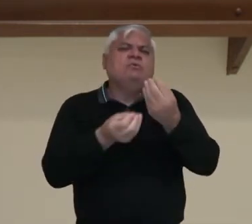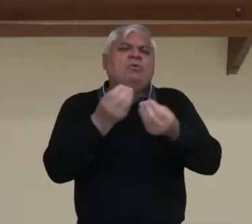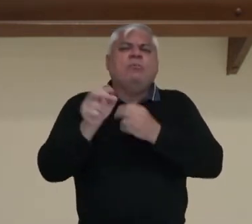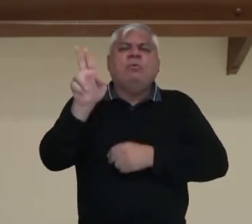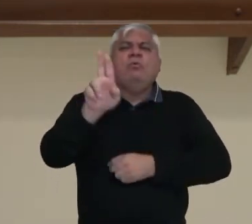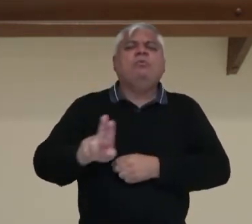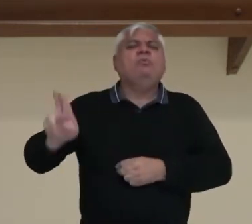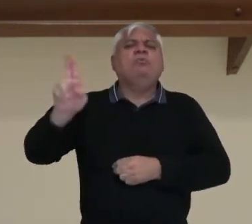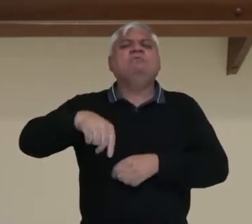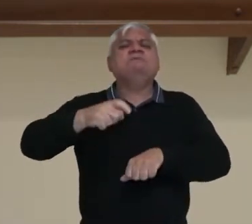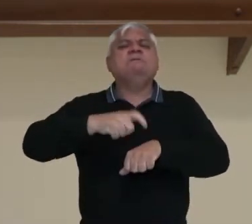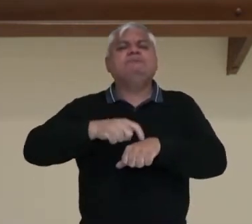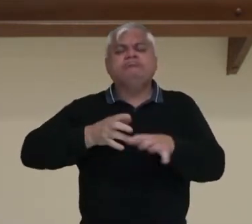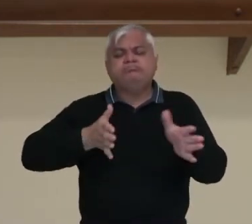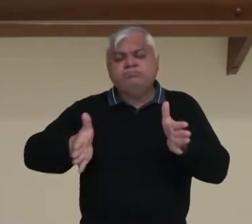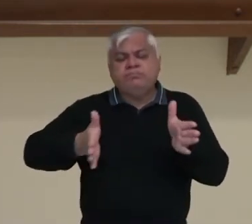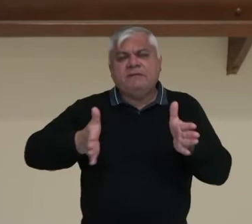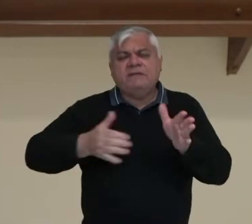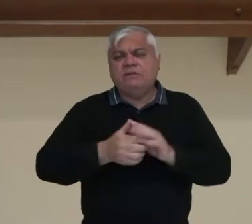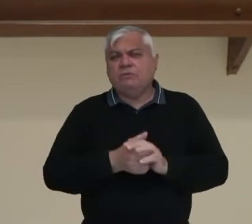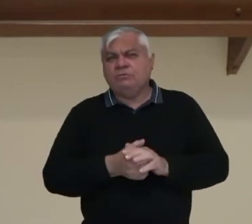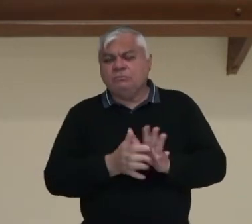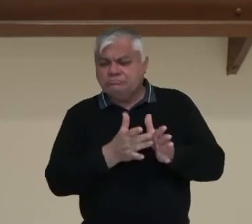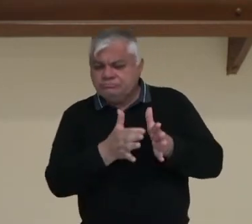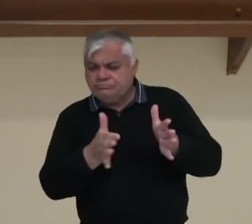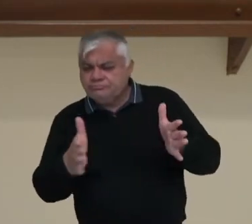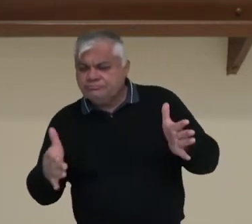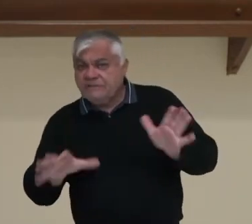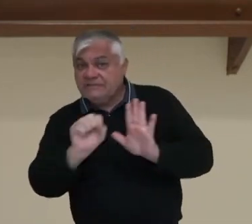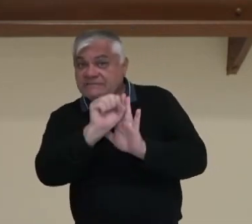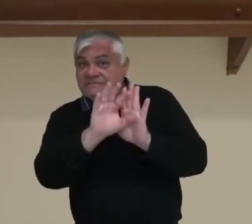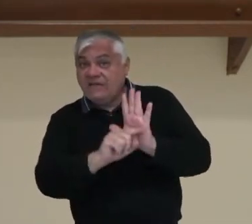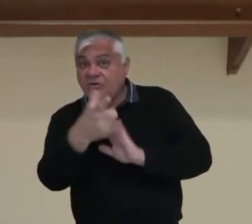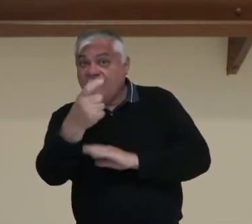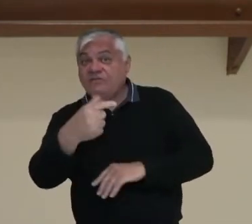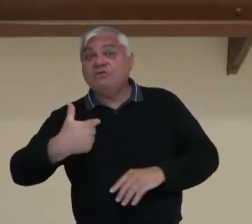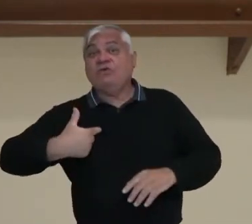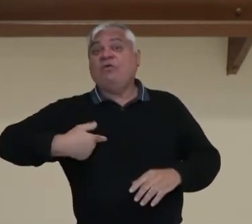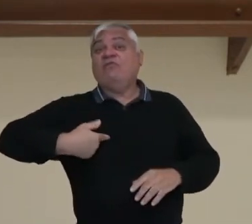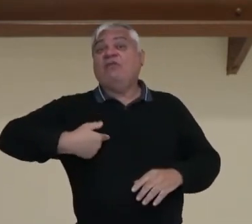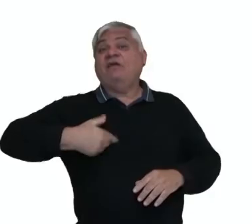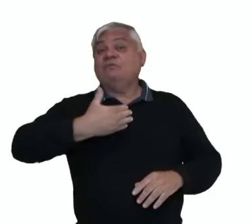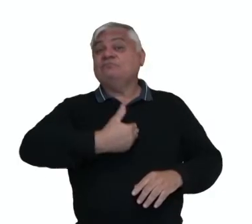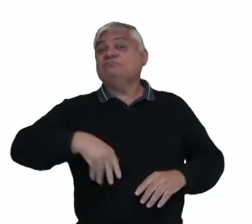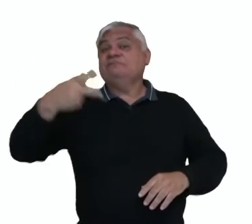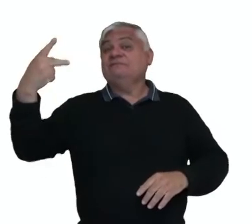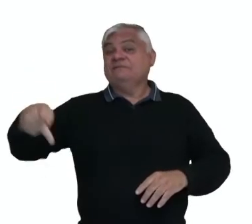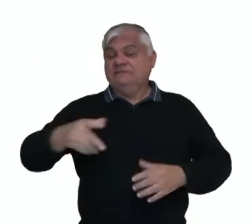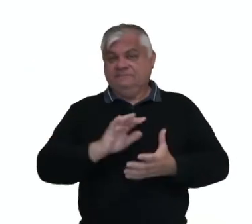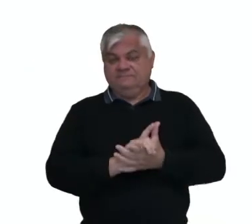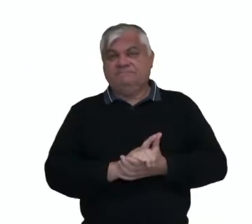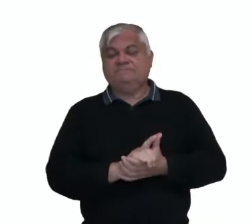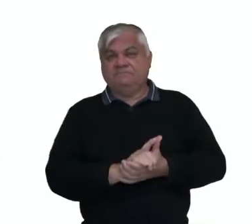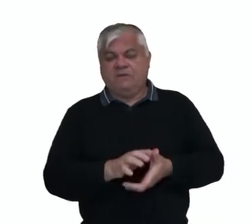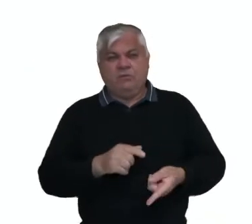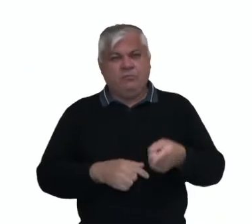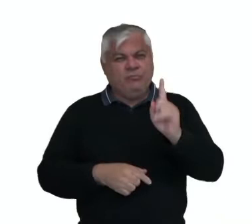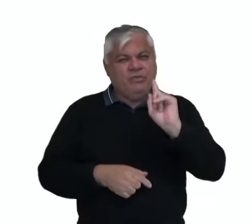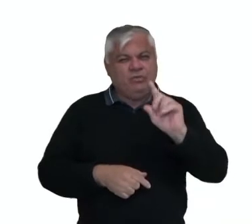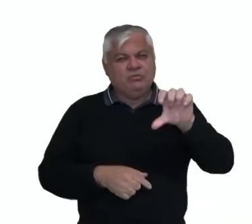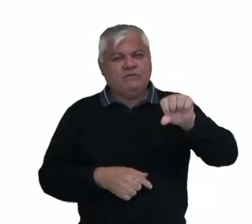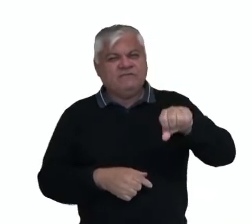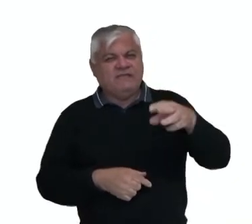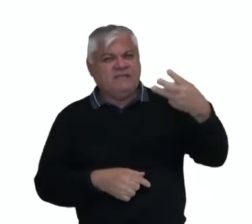utilizada durante as primeiras décadas do século XX no governo de Vargas. E a gente vai ver que nos anos de